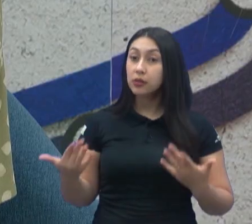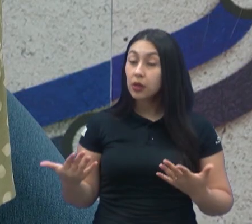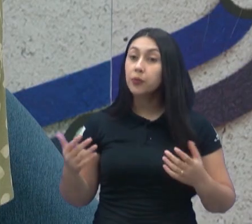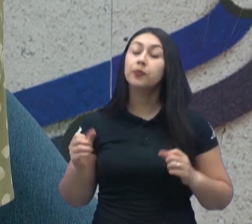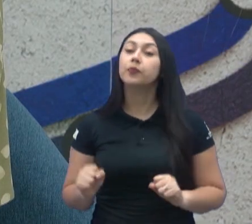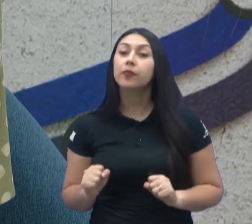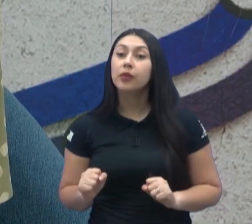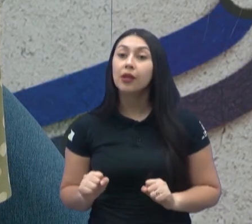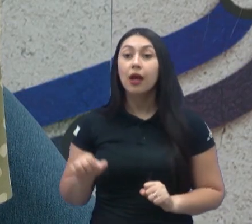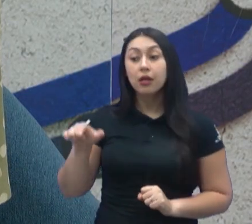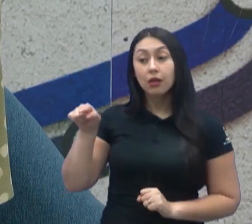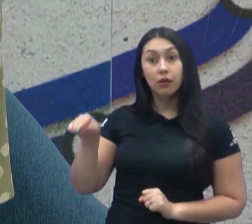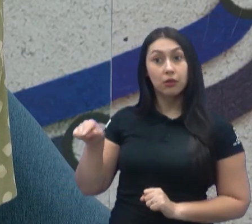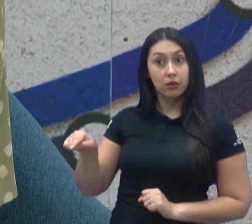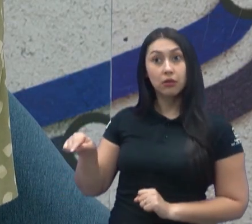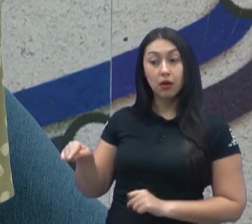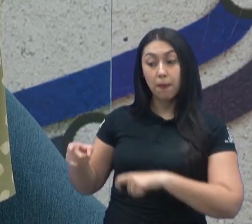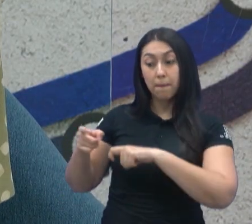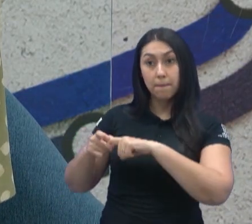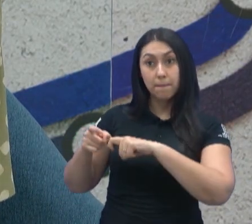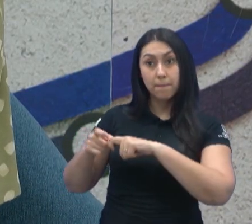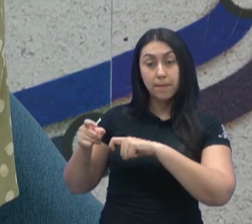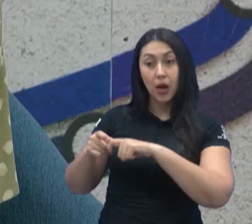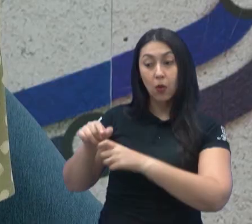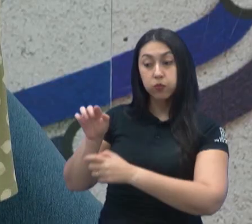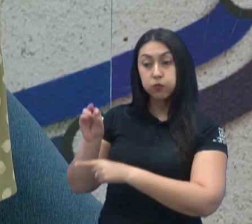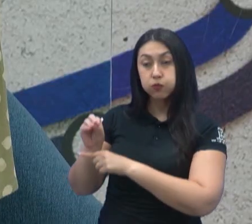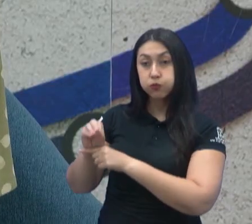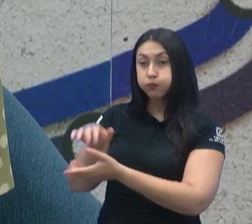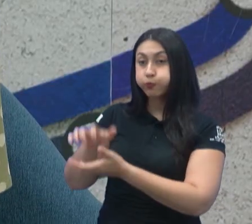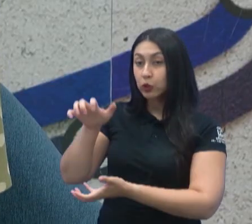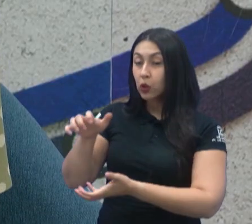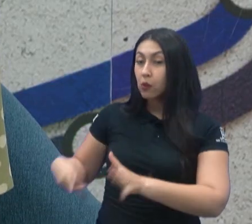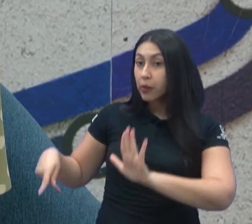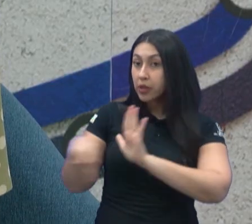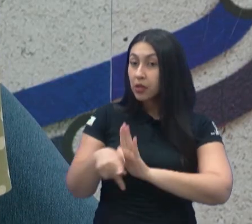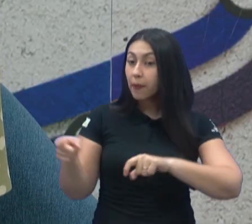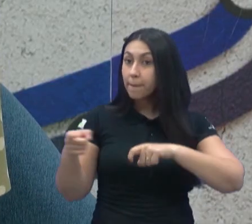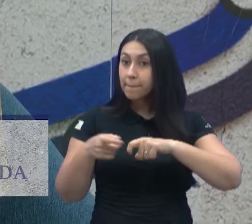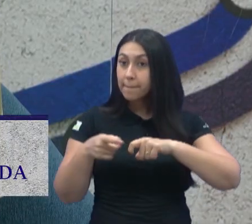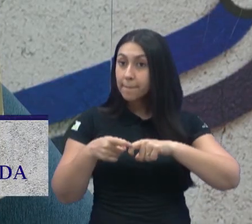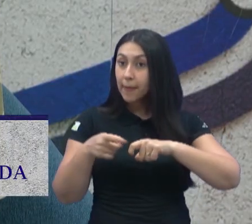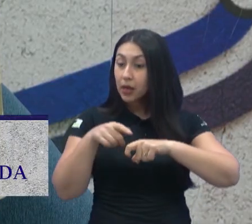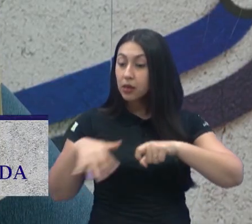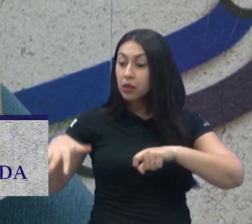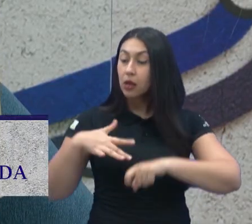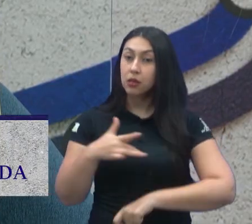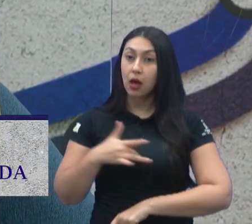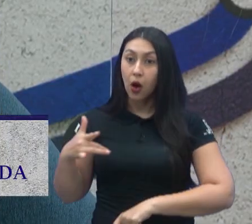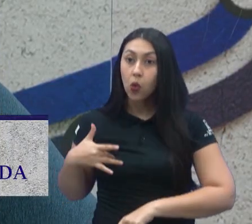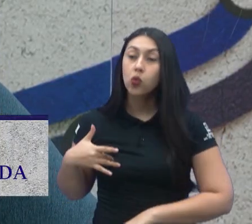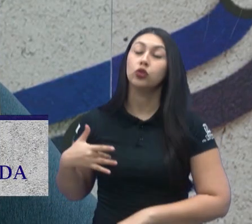uma especificidade da área da saúde, sobretudo da área médica, para lidar com questões